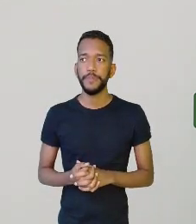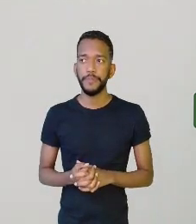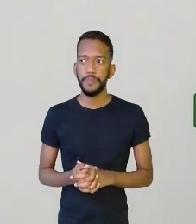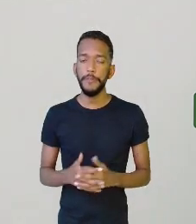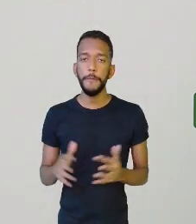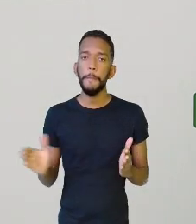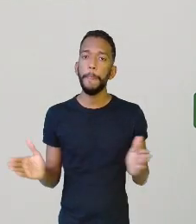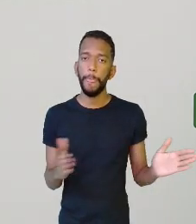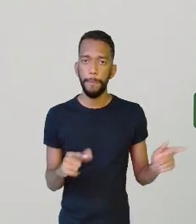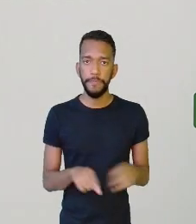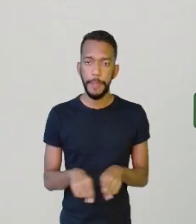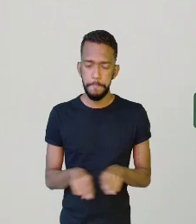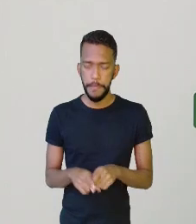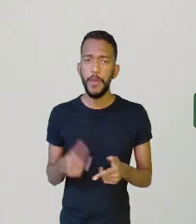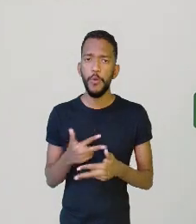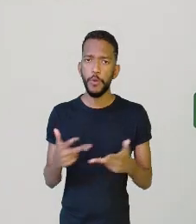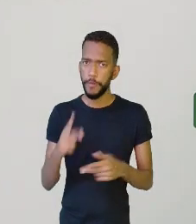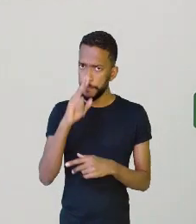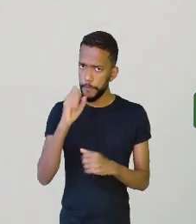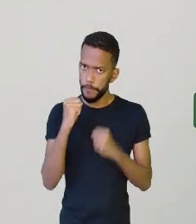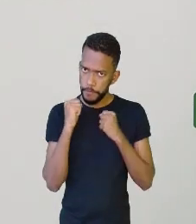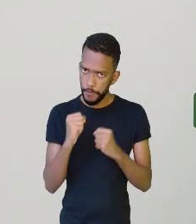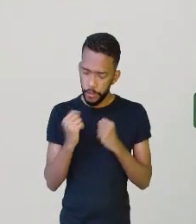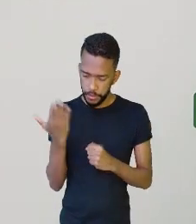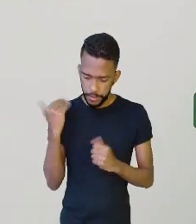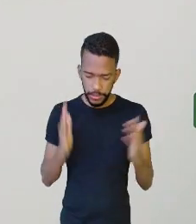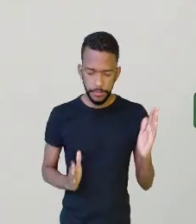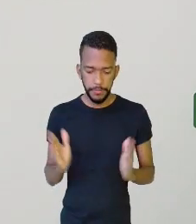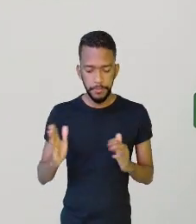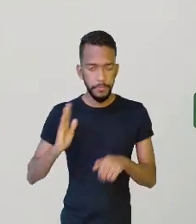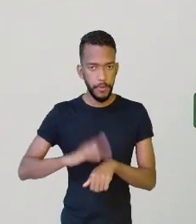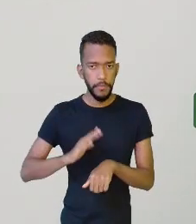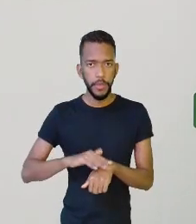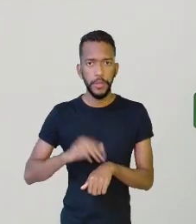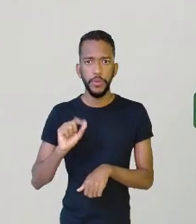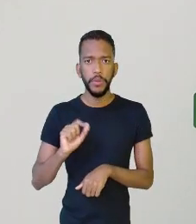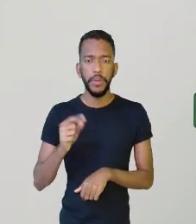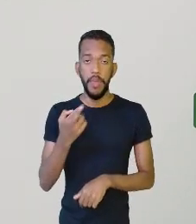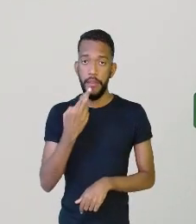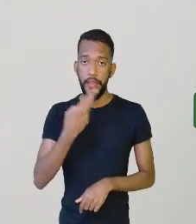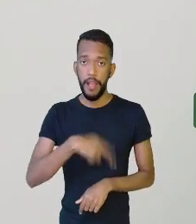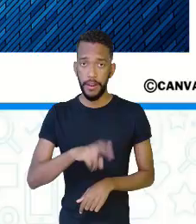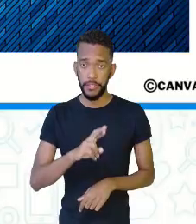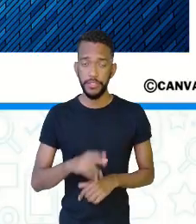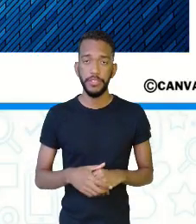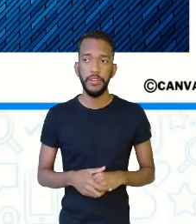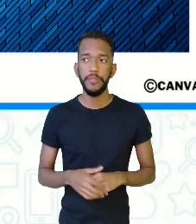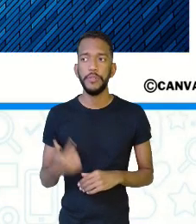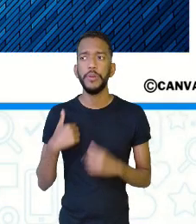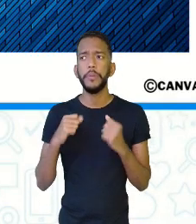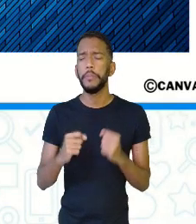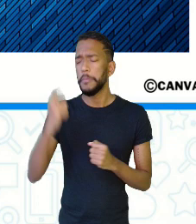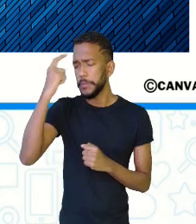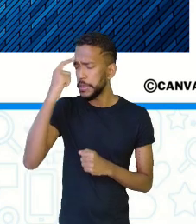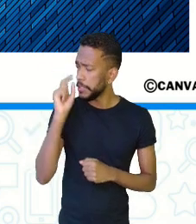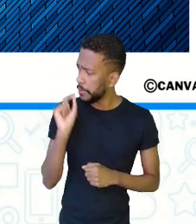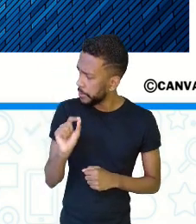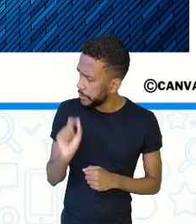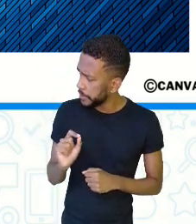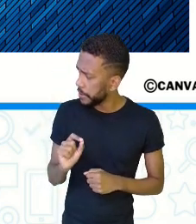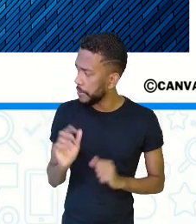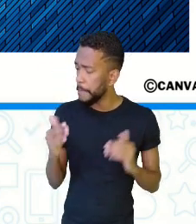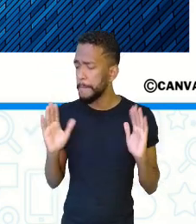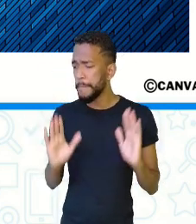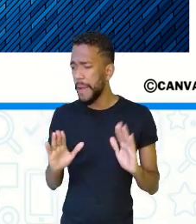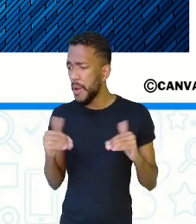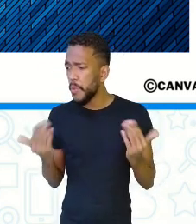Uma das coisas fortes também nesse momento era a religião. E aí eu posso pensar, sim, mas qual era